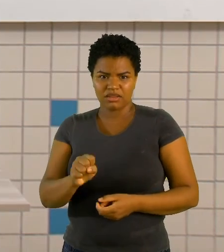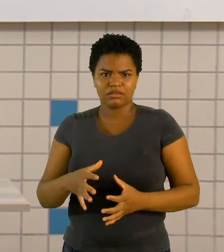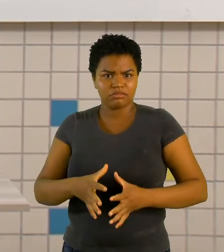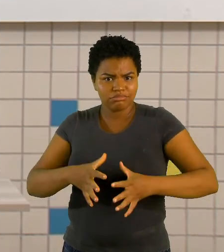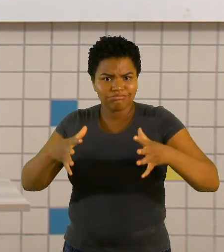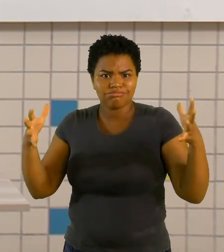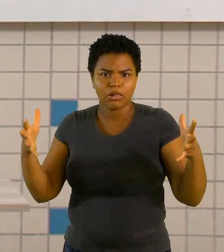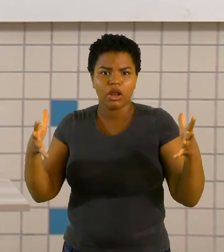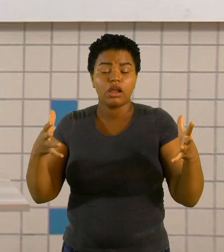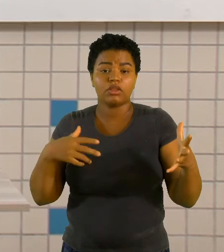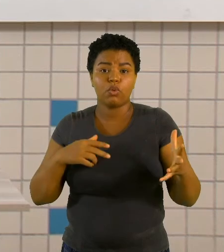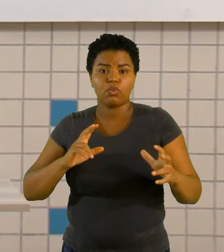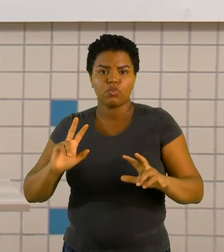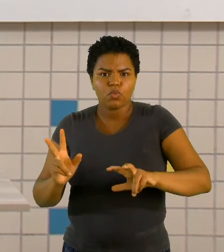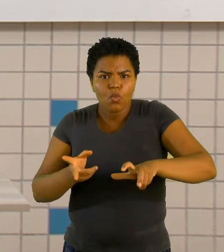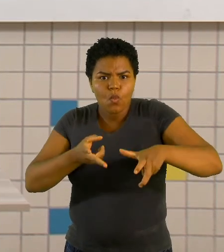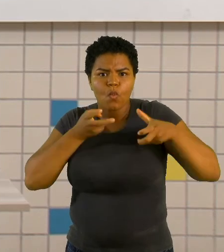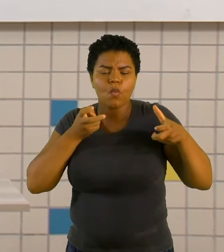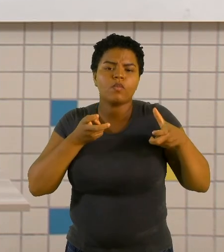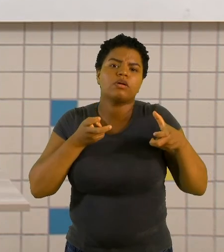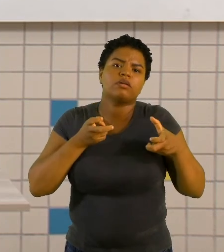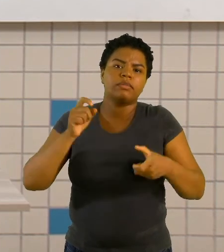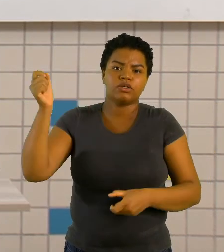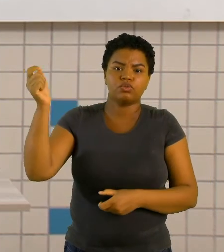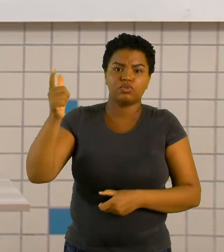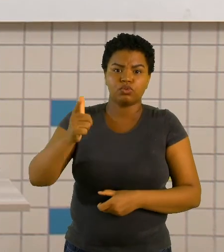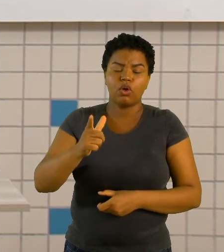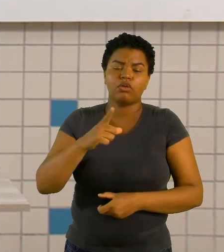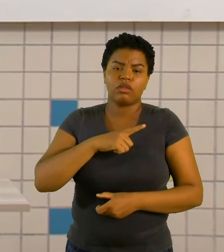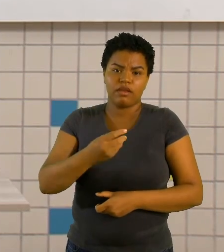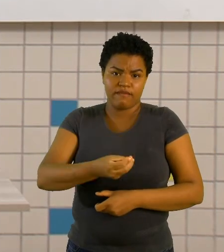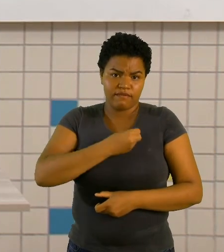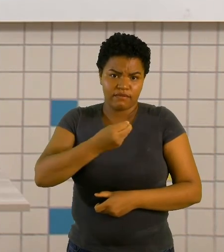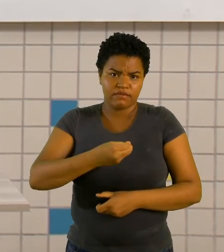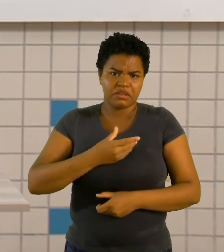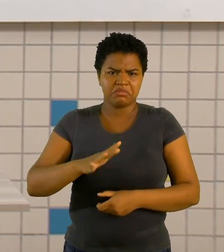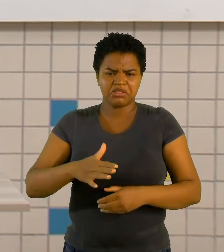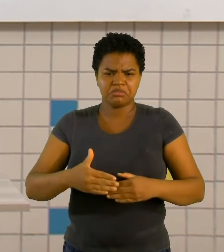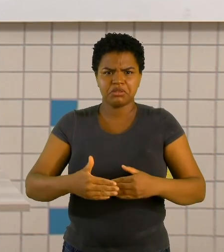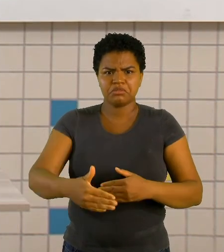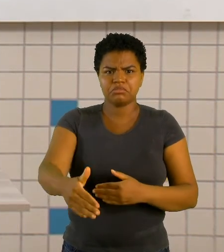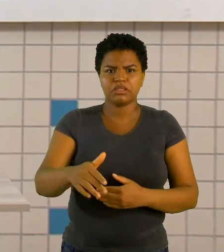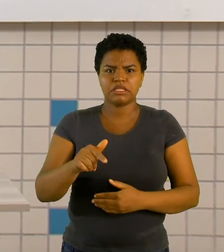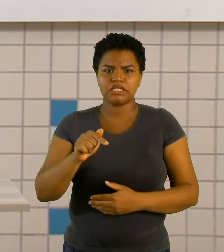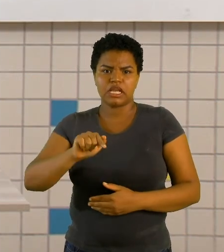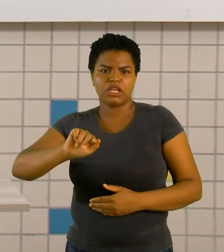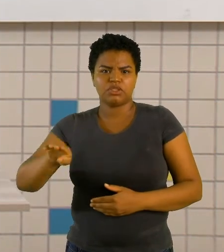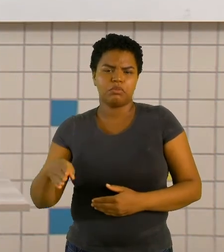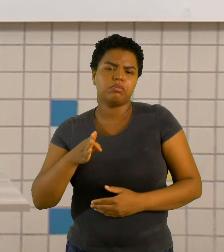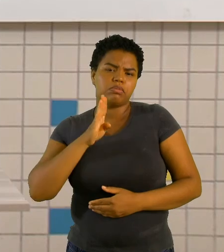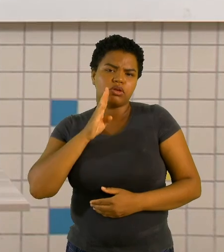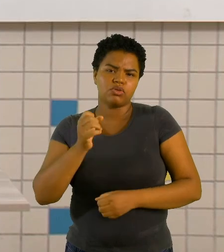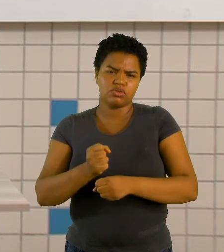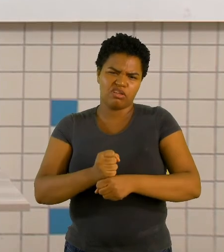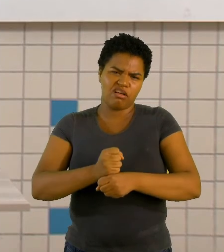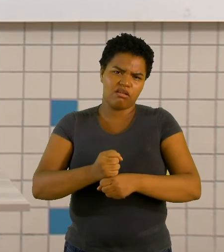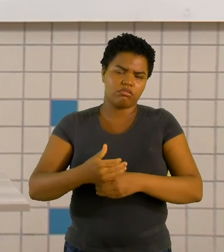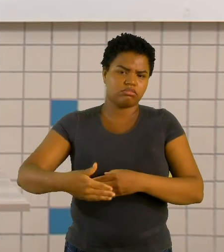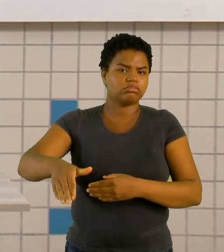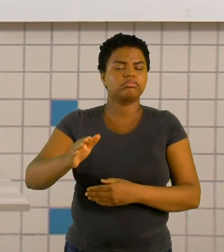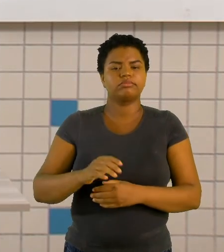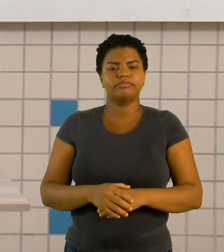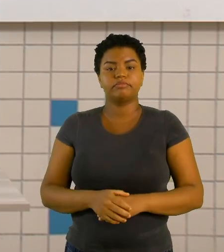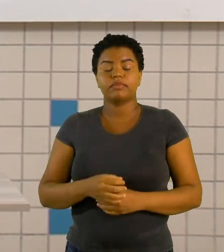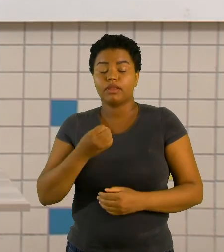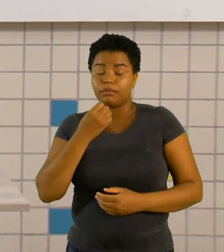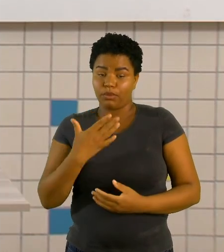alto consumo, o Sol ainda tem um período de vida estimado em torno de 7 bilhões de anos. Bom, pessoal,